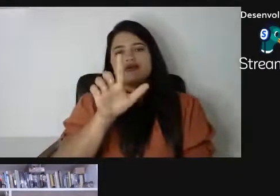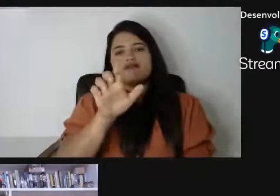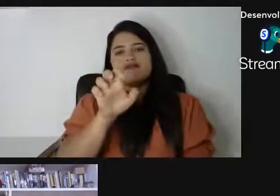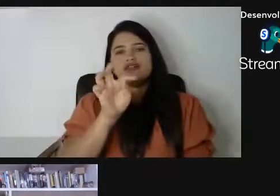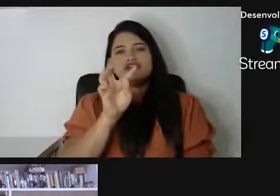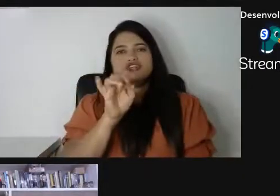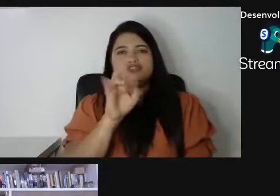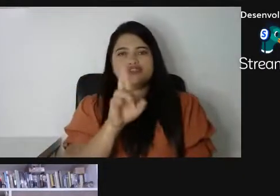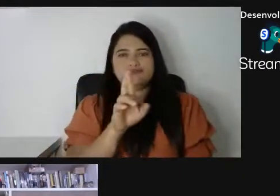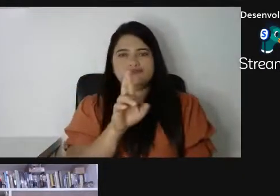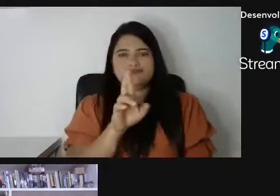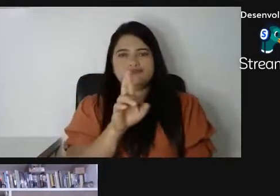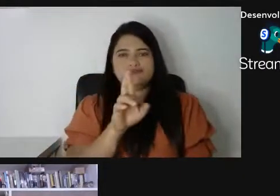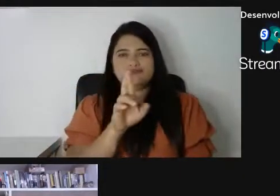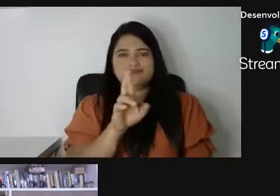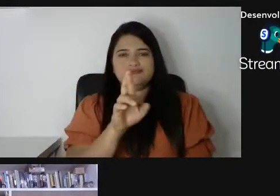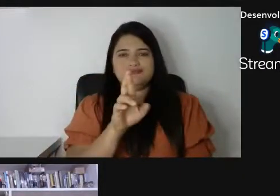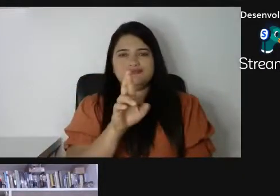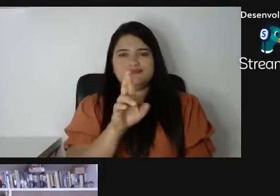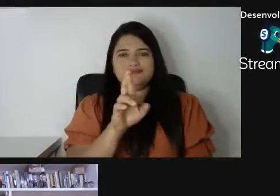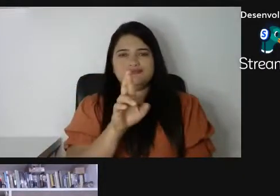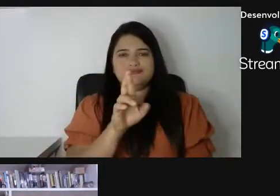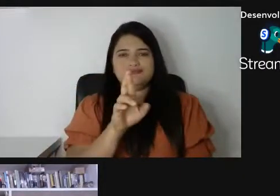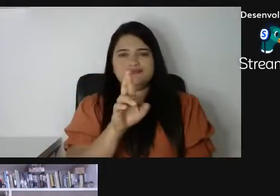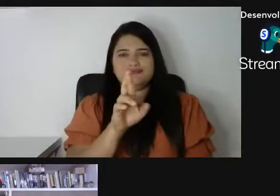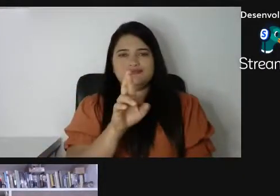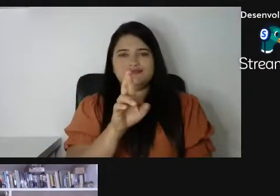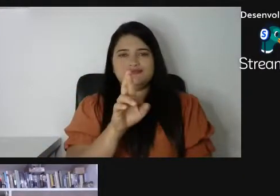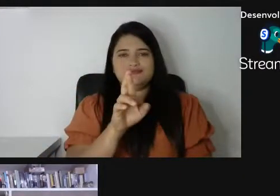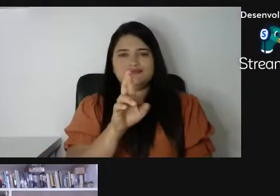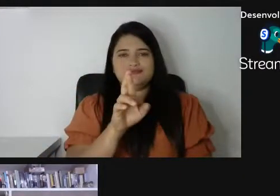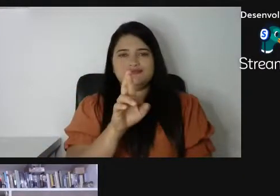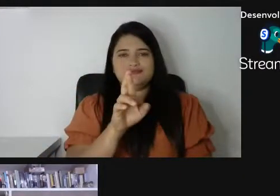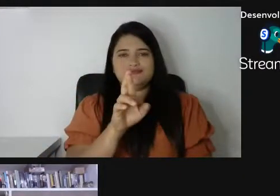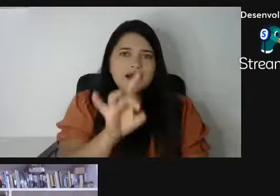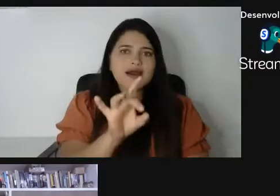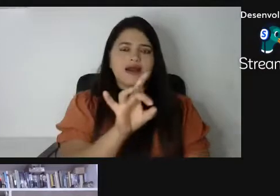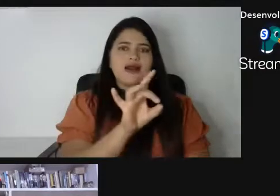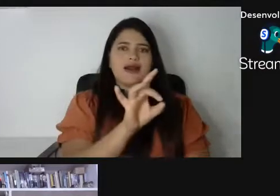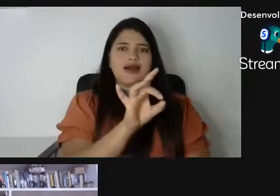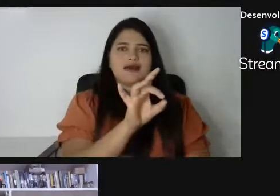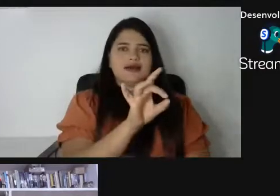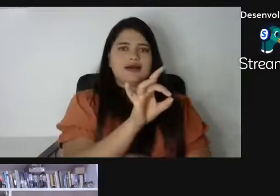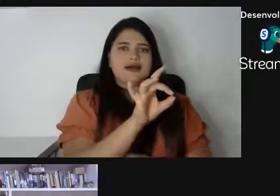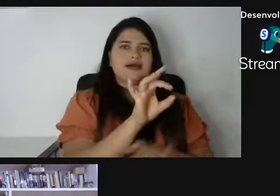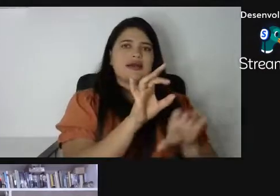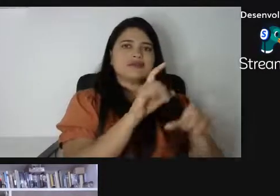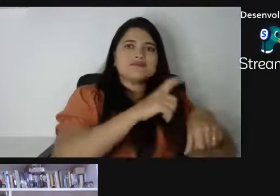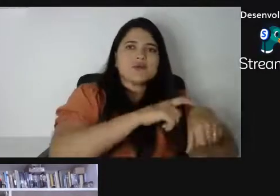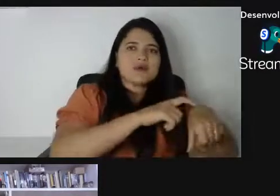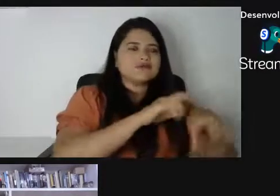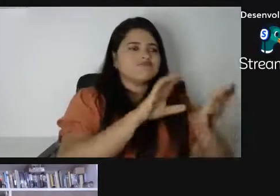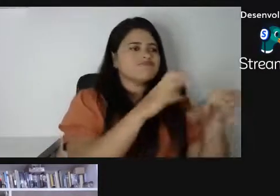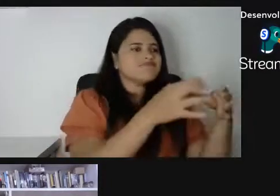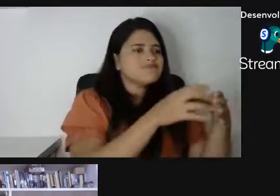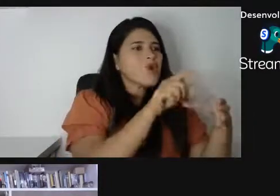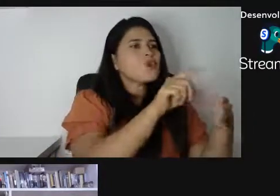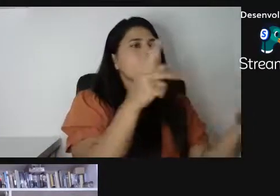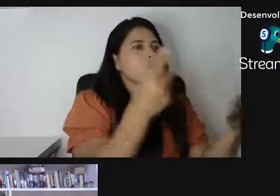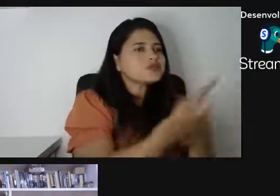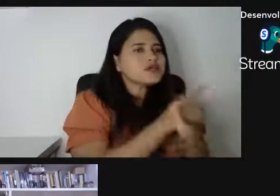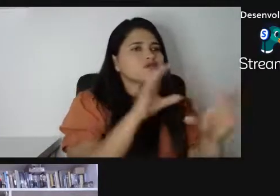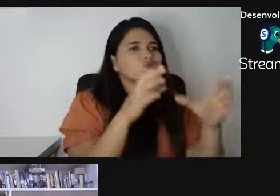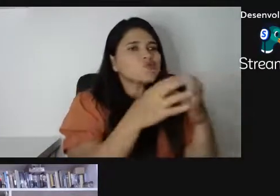partir de compreender cada situação e lugar em que ele está atuando. Eu acho que esse é o objetivo.